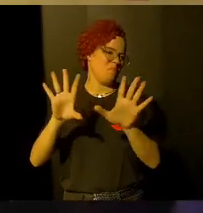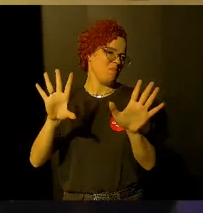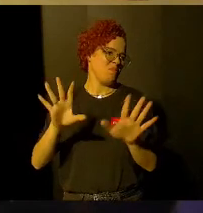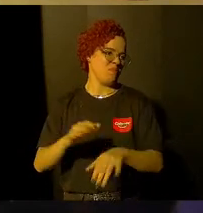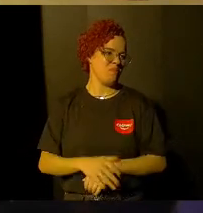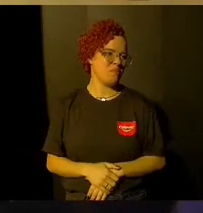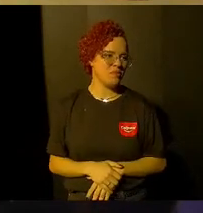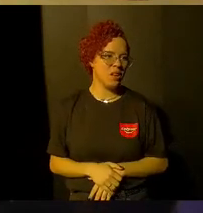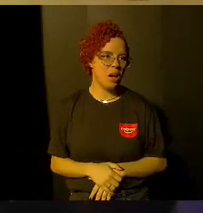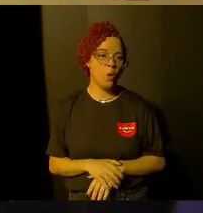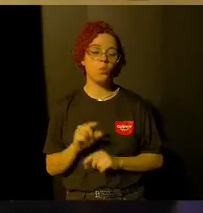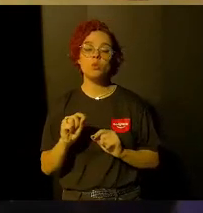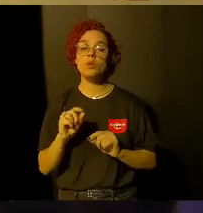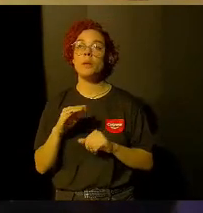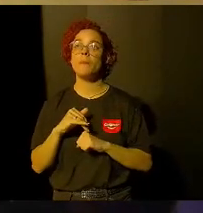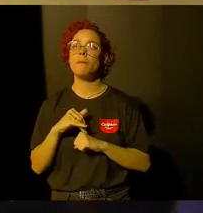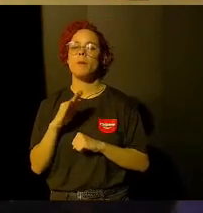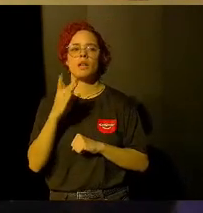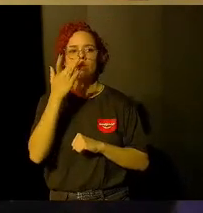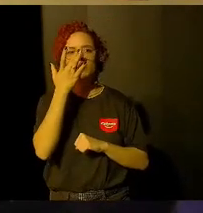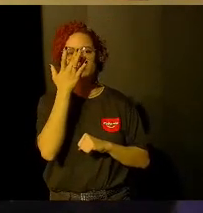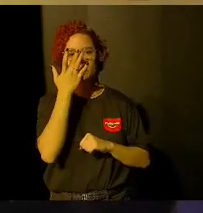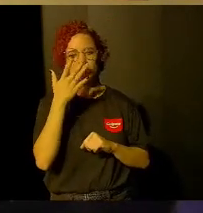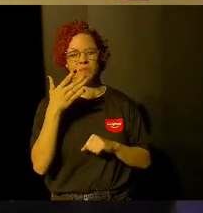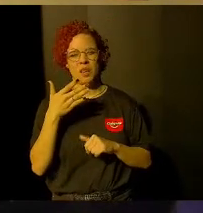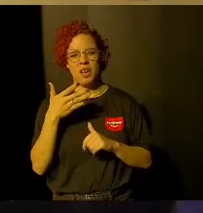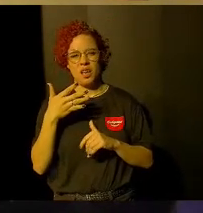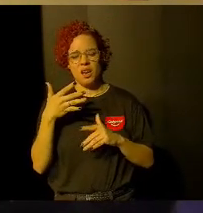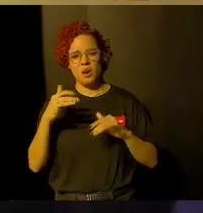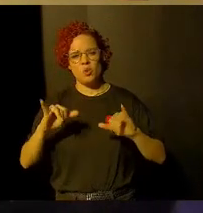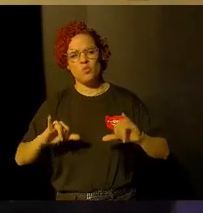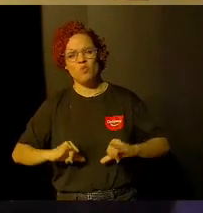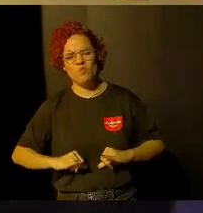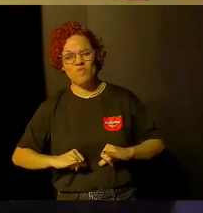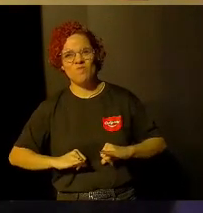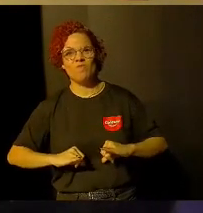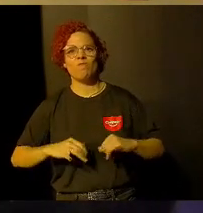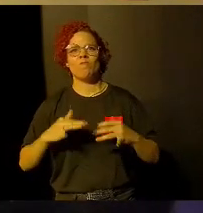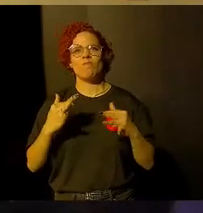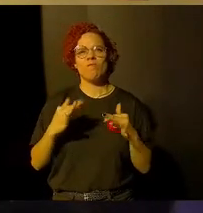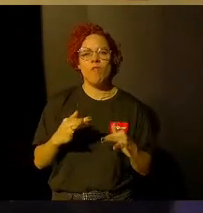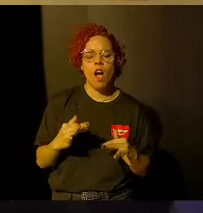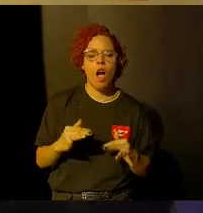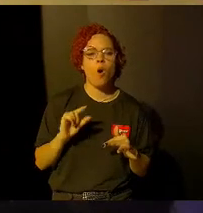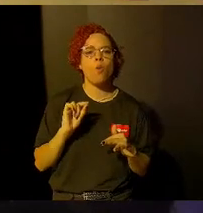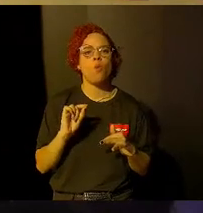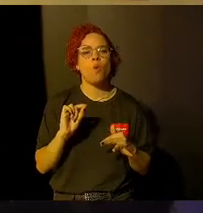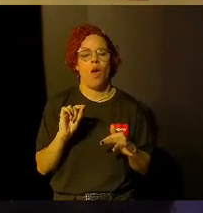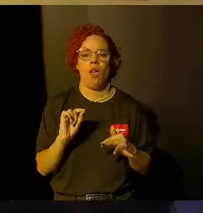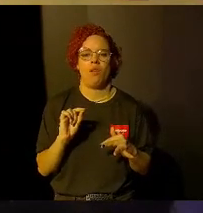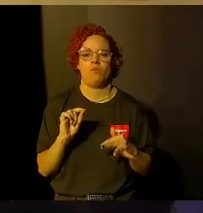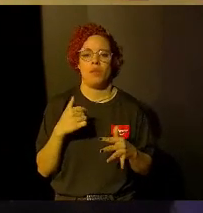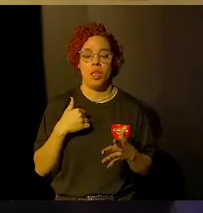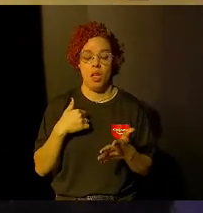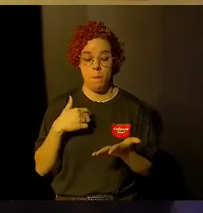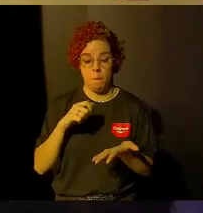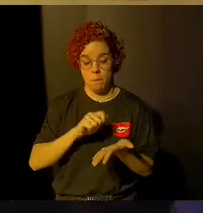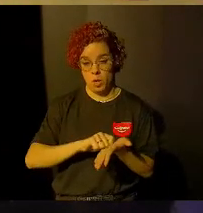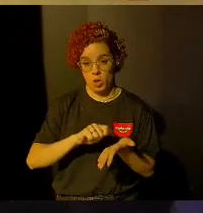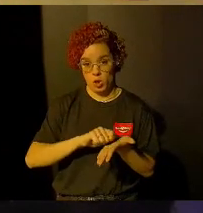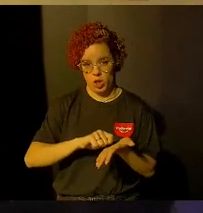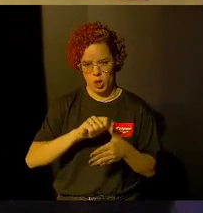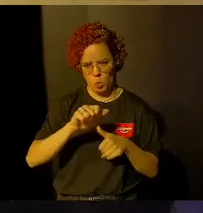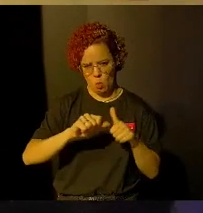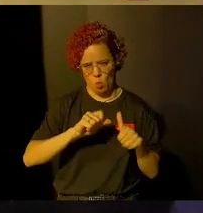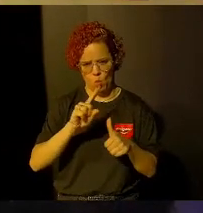aquilo que mais fere provocador a mim pelo menos não é algo que a minha escrita tem condição de